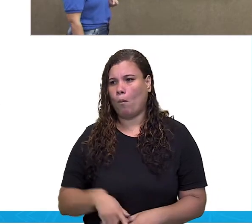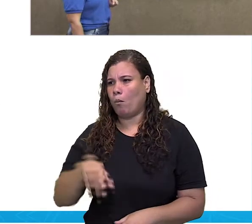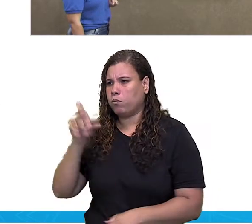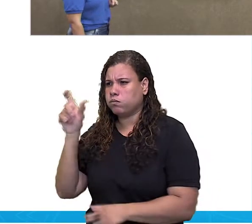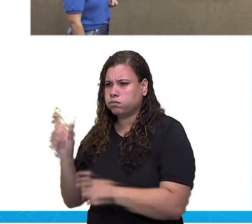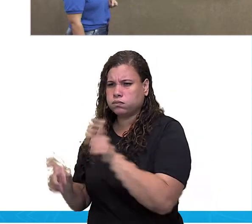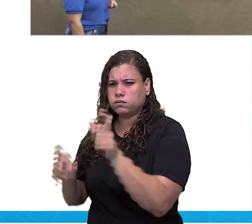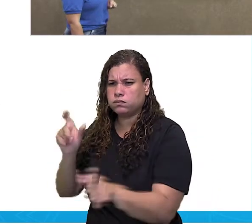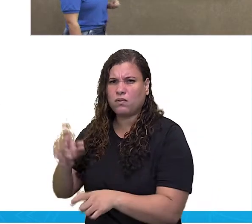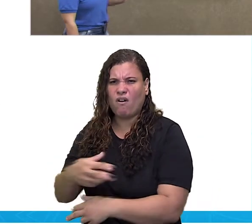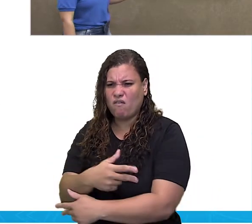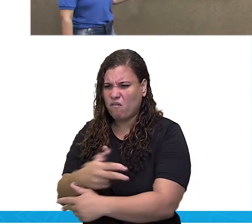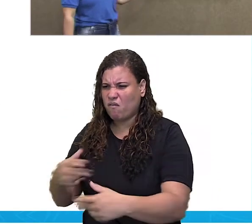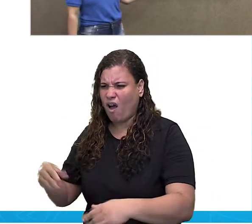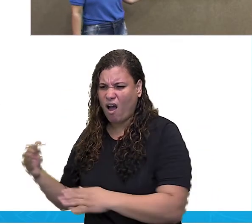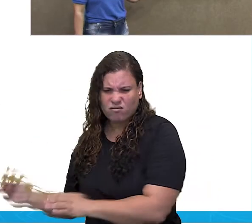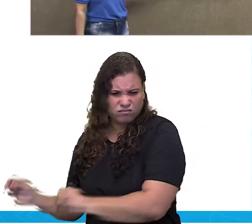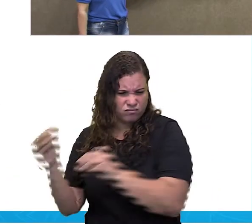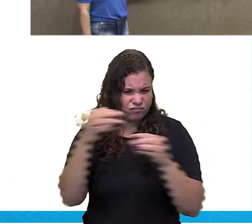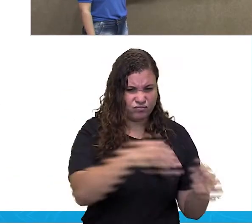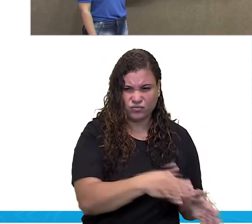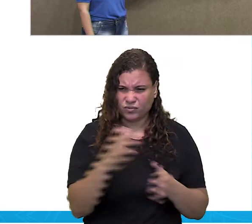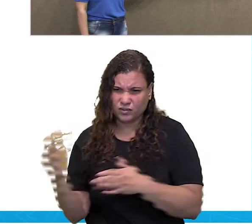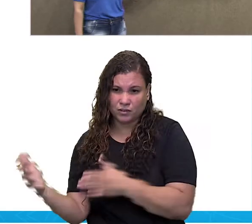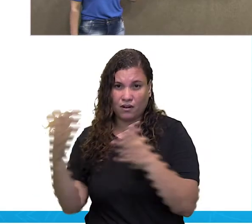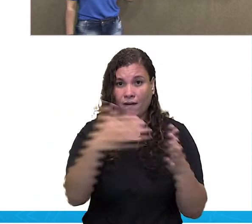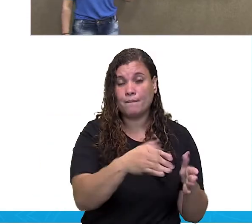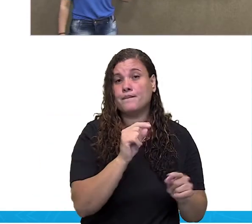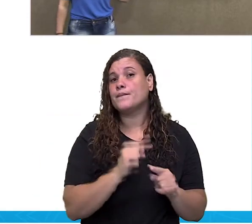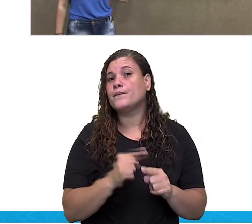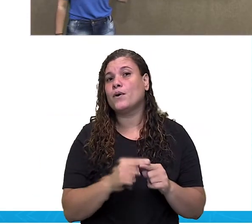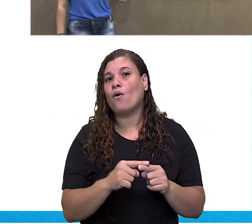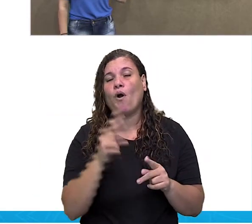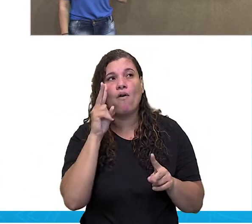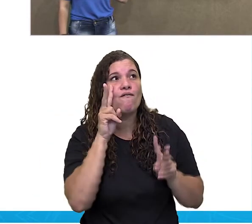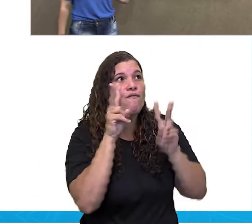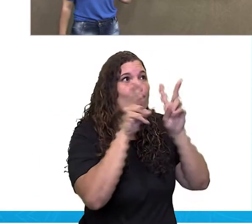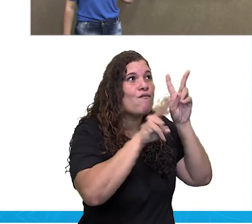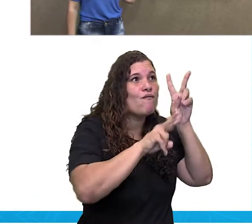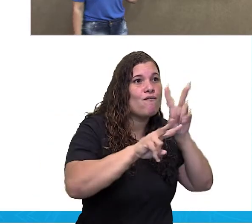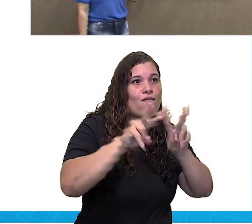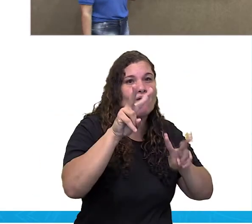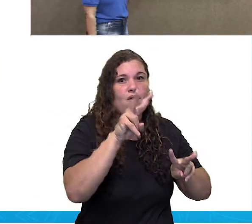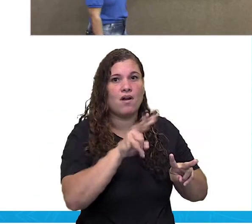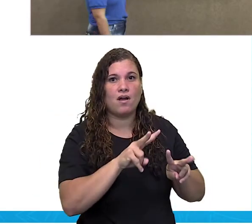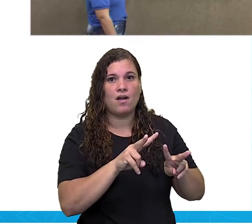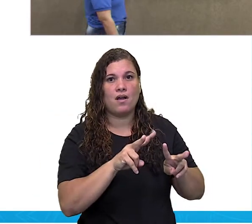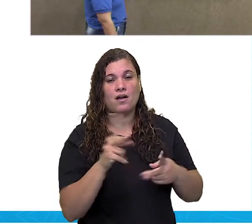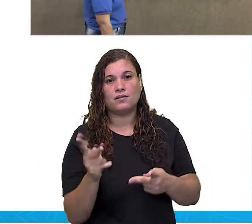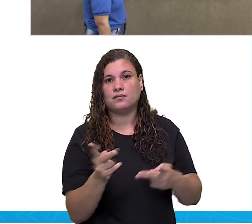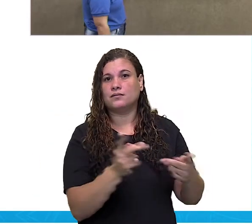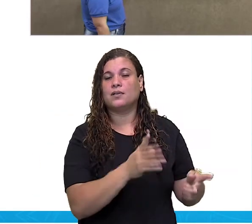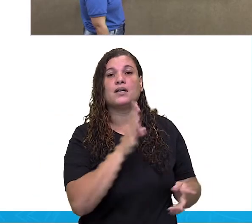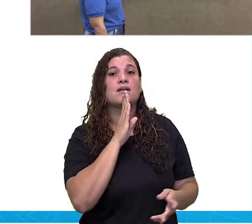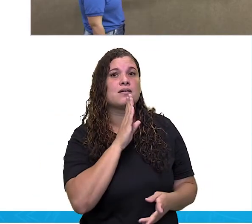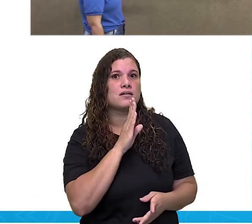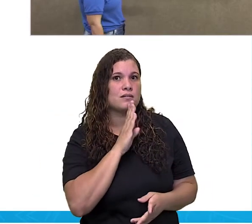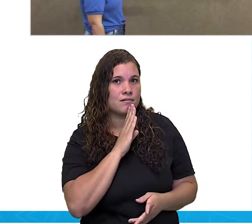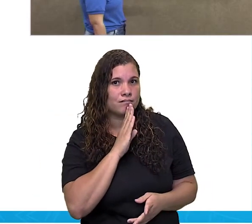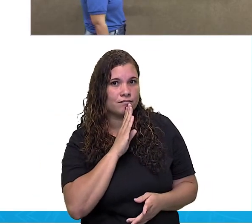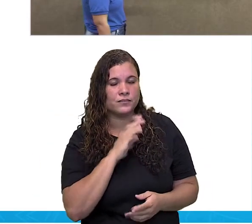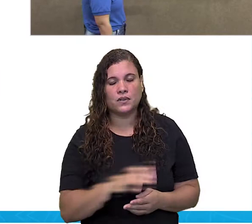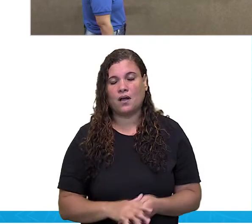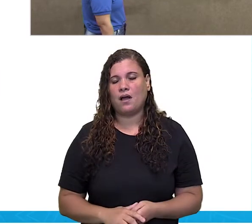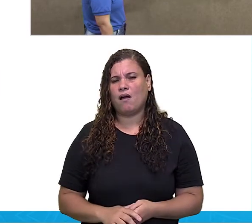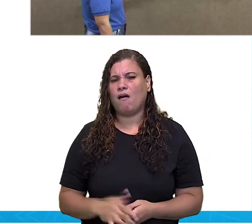sobre elas. Mas aqui eu coloquei duas cidades que é para dar um pequeno exemplo. Então nós temos Rio